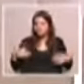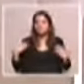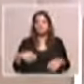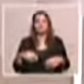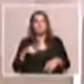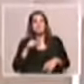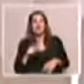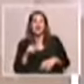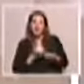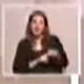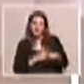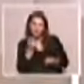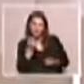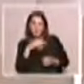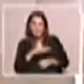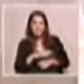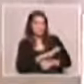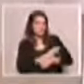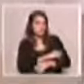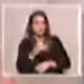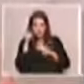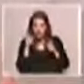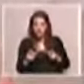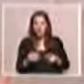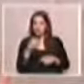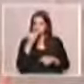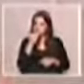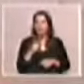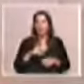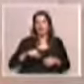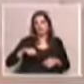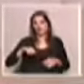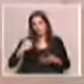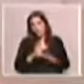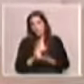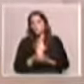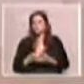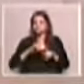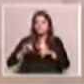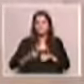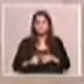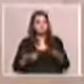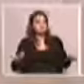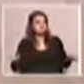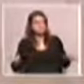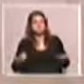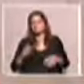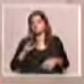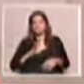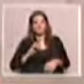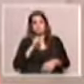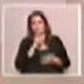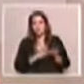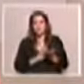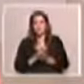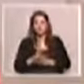bocadinho de colesterol, mas até tiver uma atenção controlada, fizer uma alimentação rica em legumes e vegetais, eu não estou a ver por que retirar. Tenho que contar só